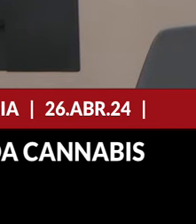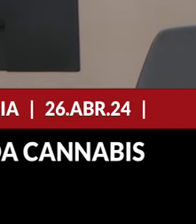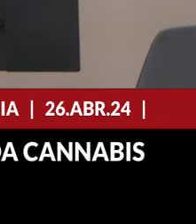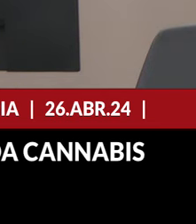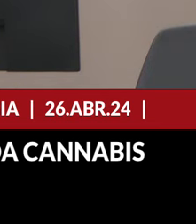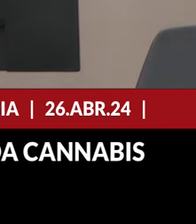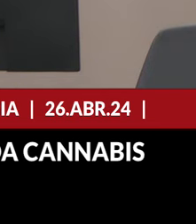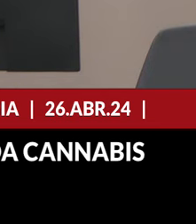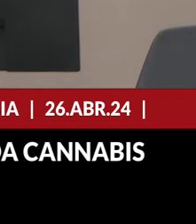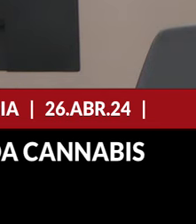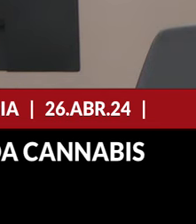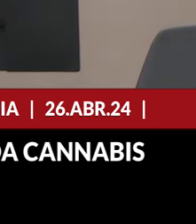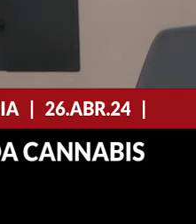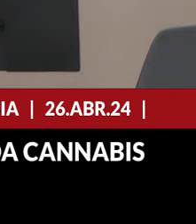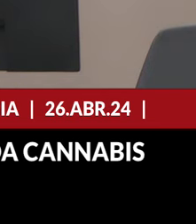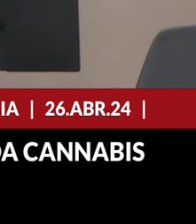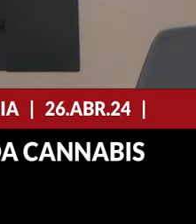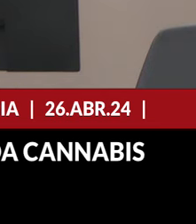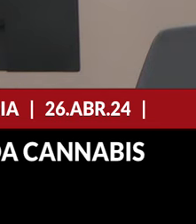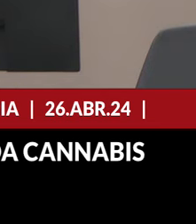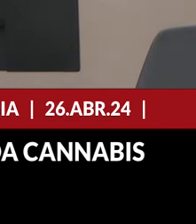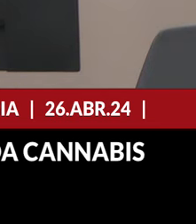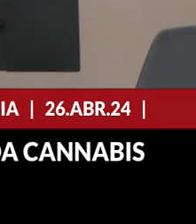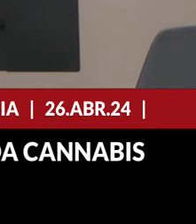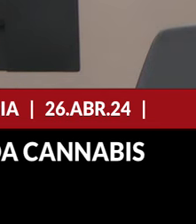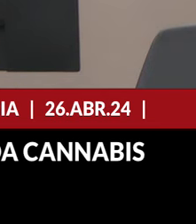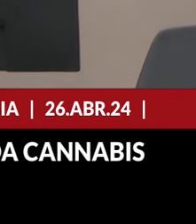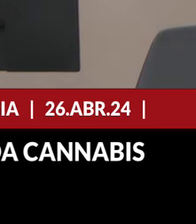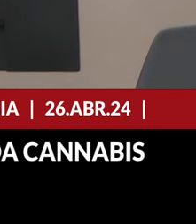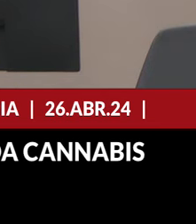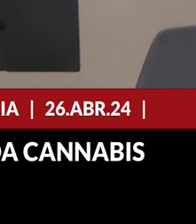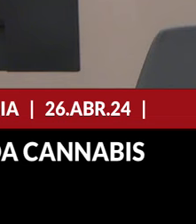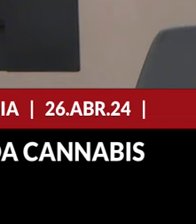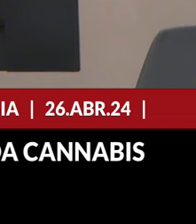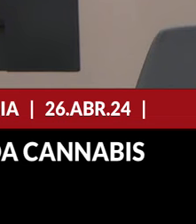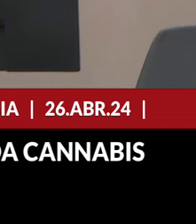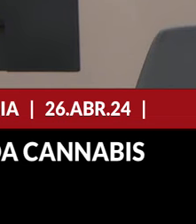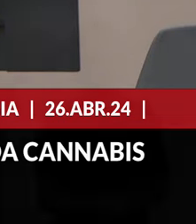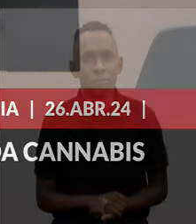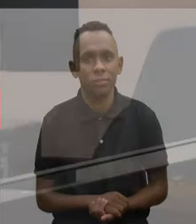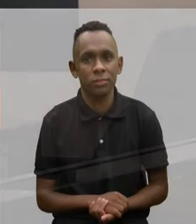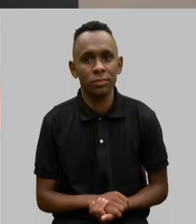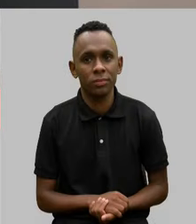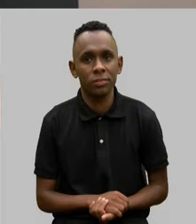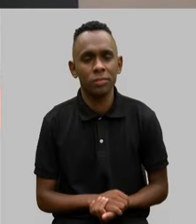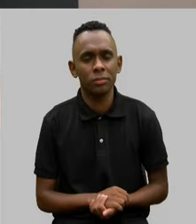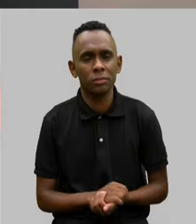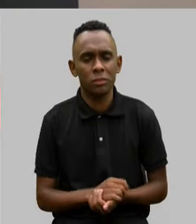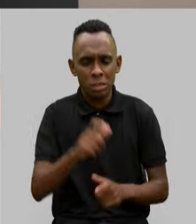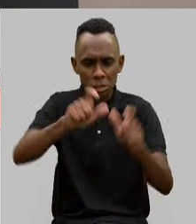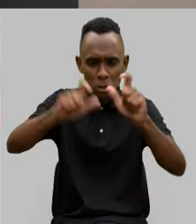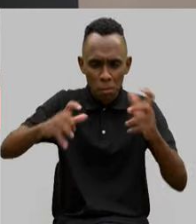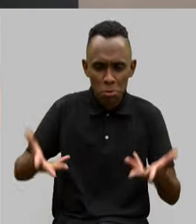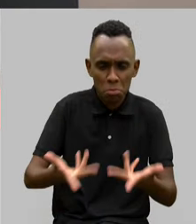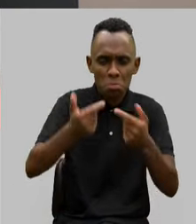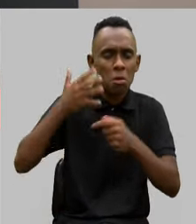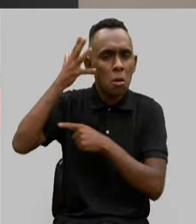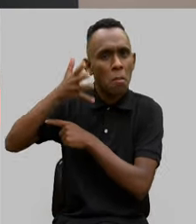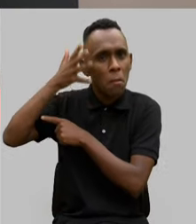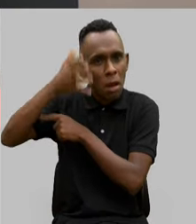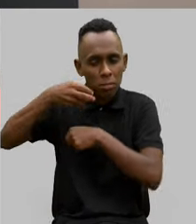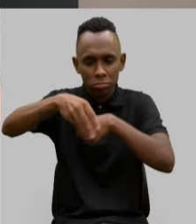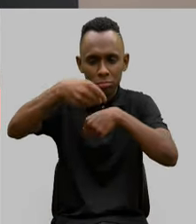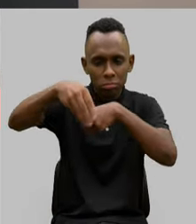liberdade então não adianta nada a gente fazer essa mobilização com esse tanto de pessoa né incrível que veio falou e